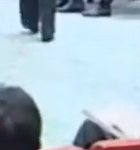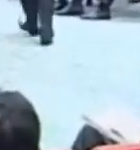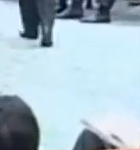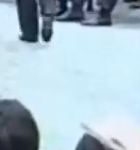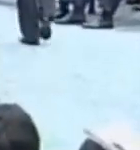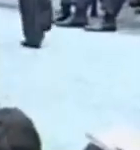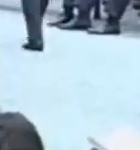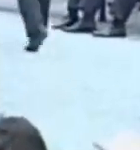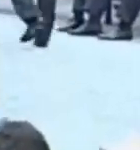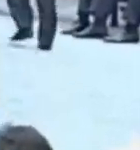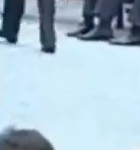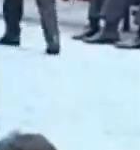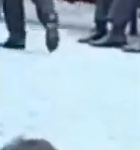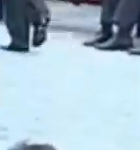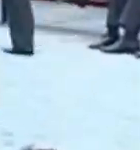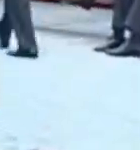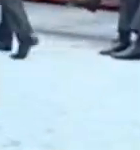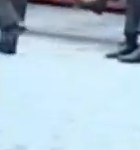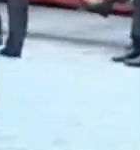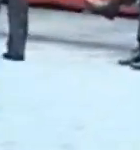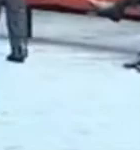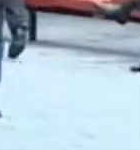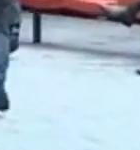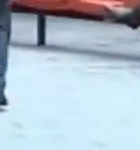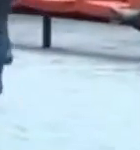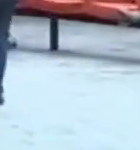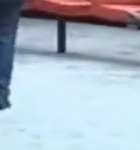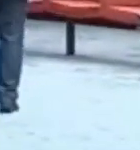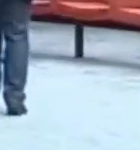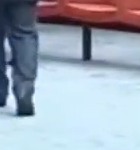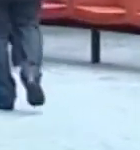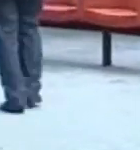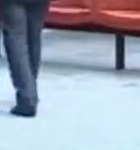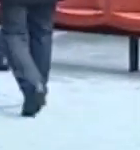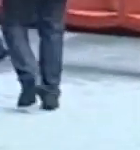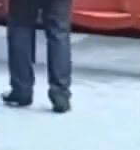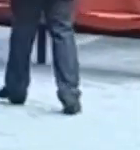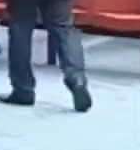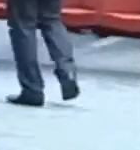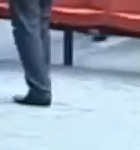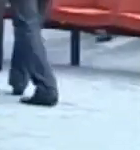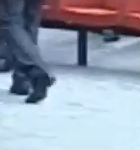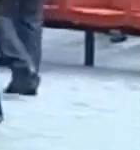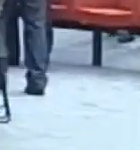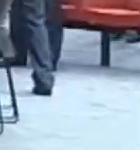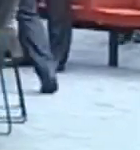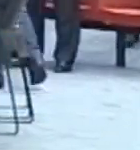E aí E aí